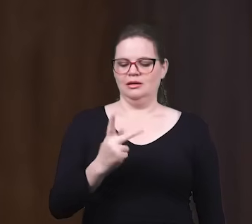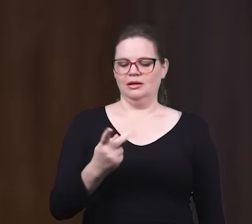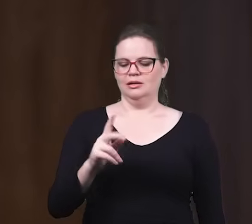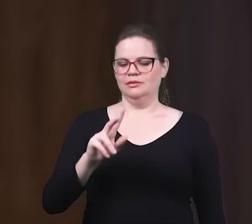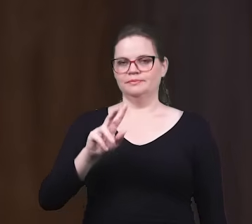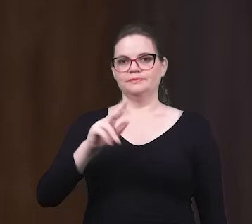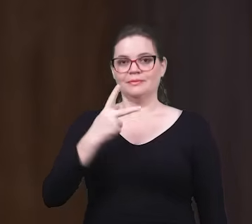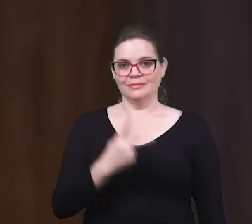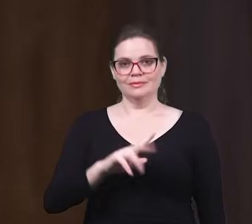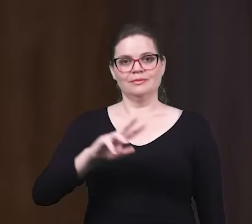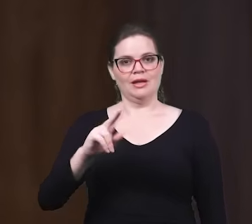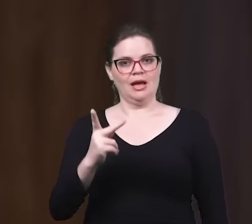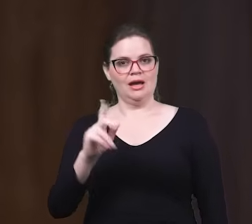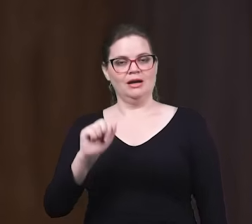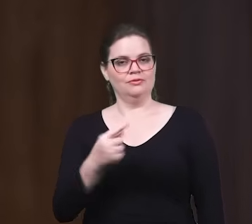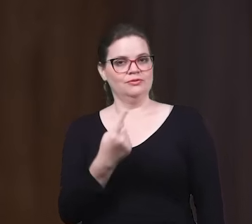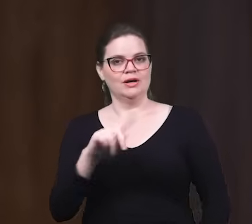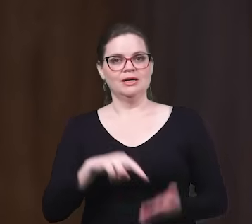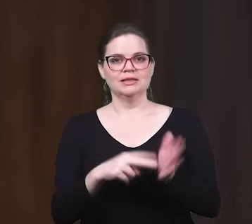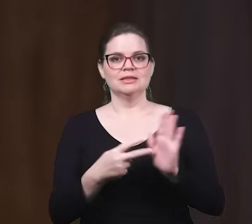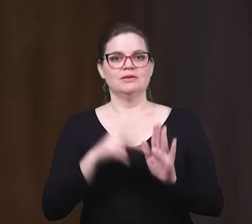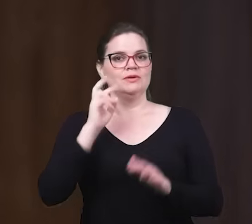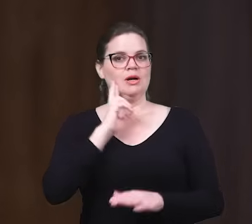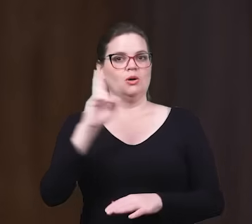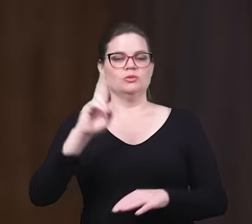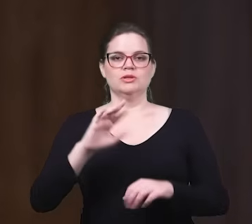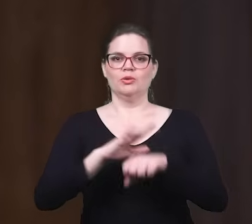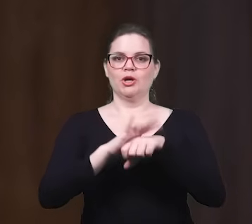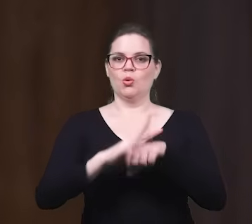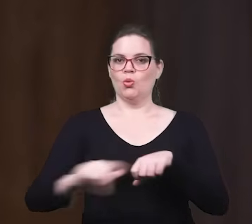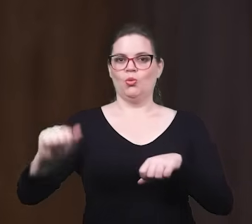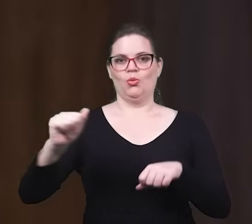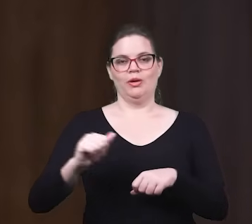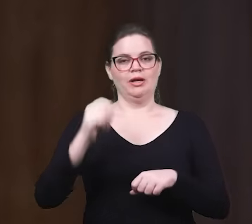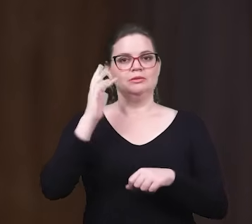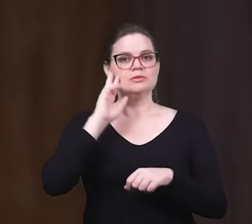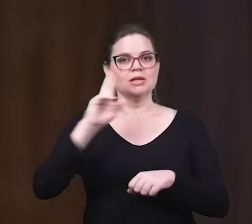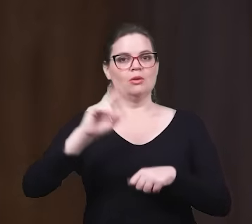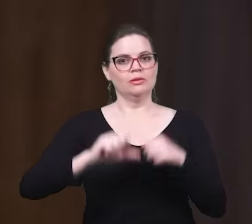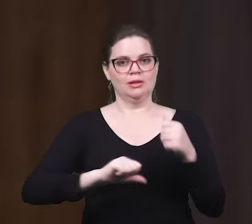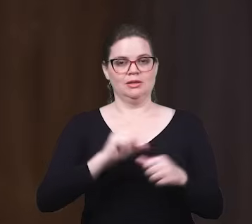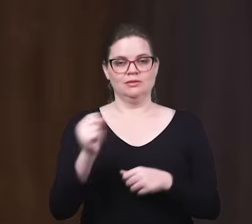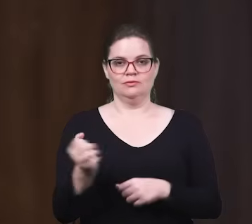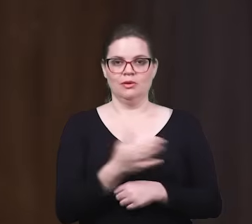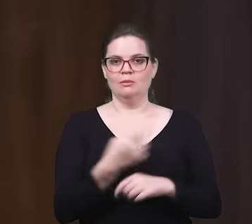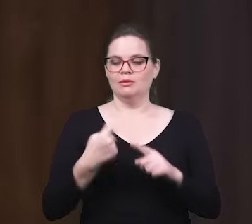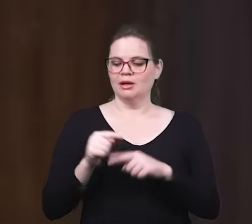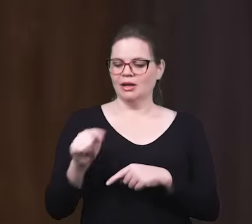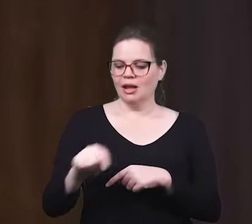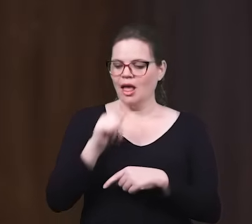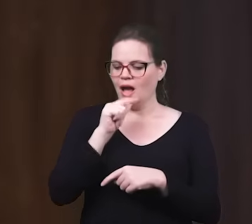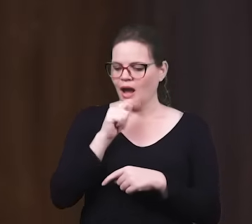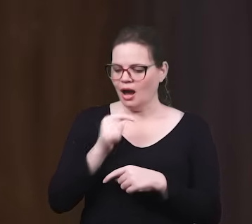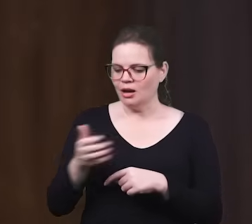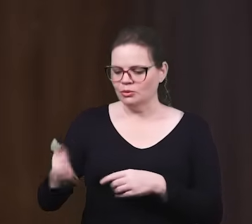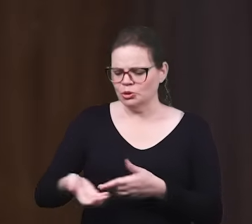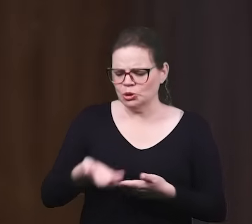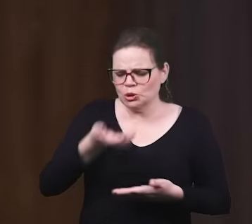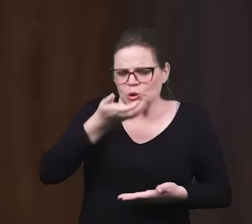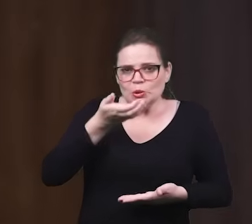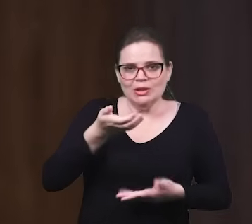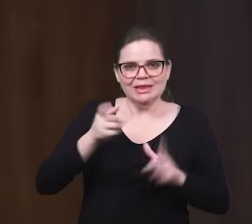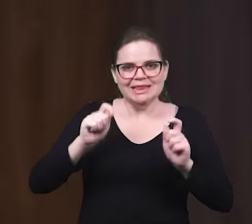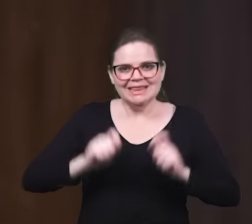entender, e nós podemos concluir aqui nesse texto, que aquelas águas, elas eram inapropriadas para consumo, não era uma